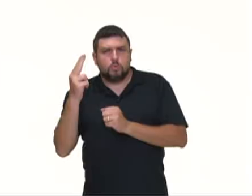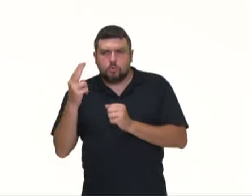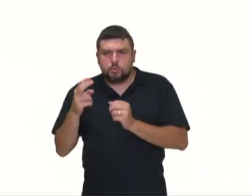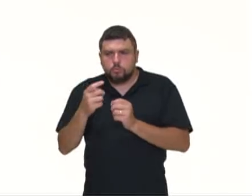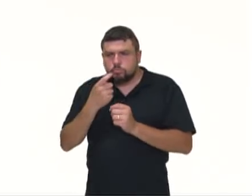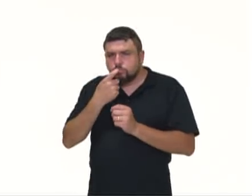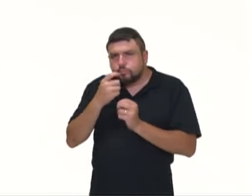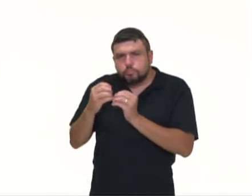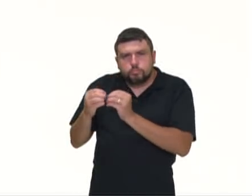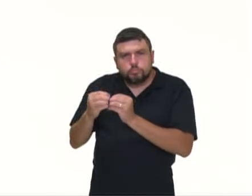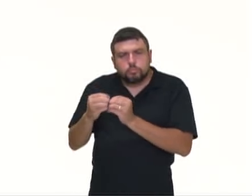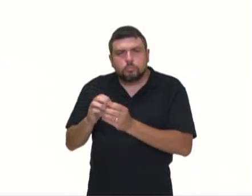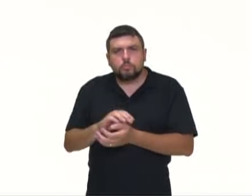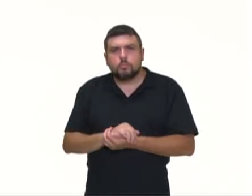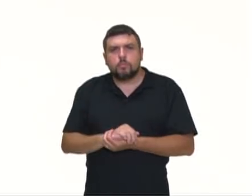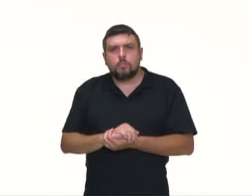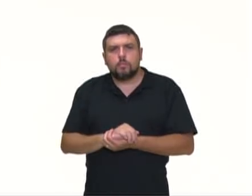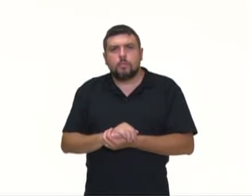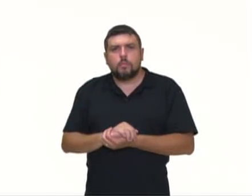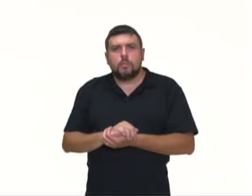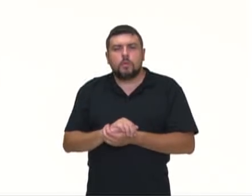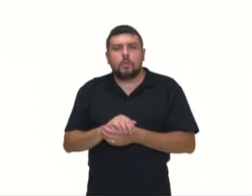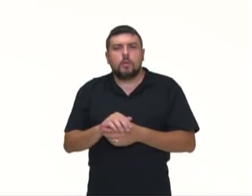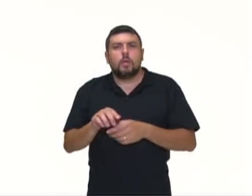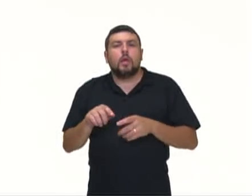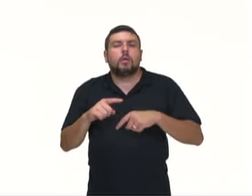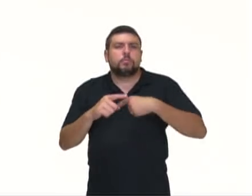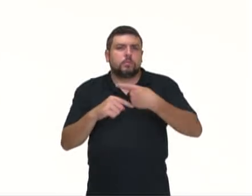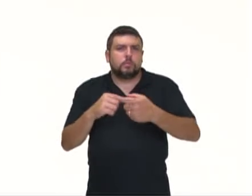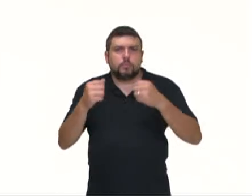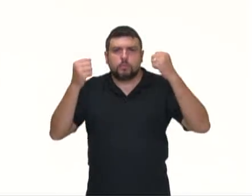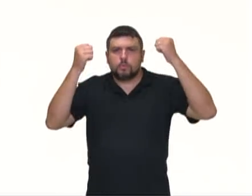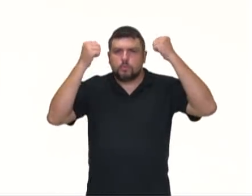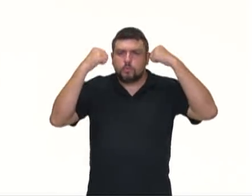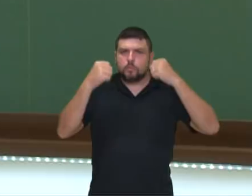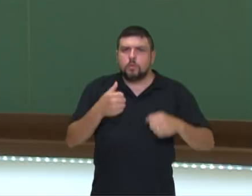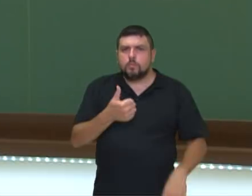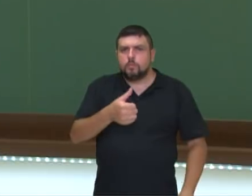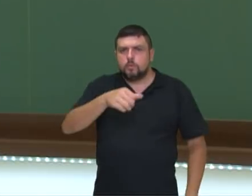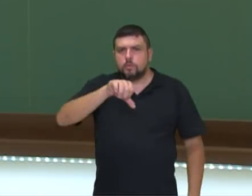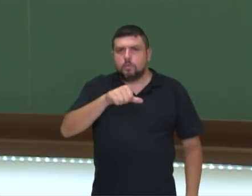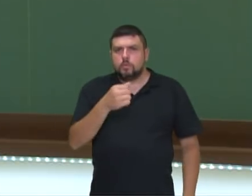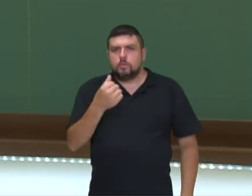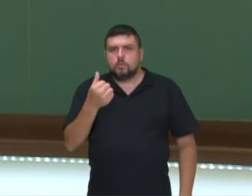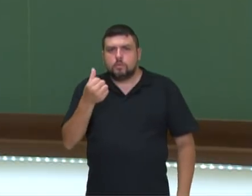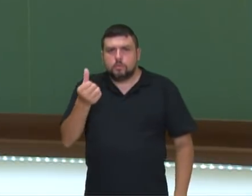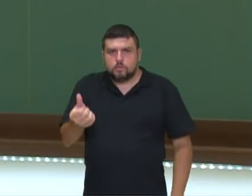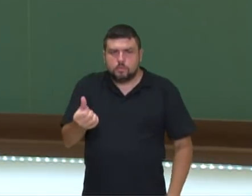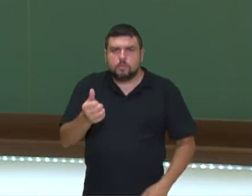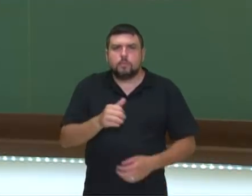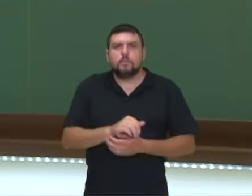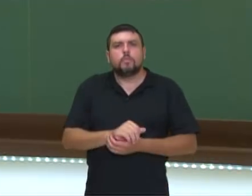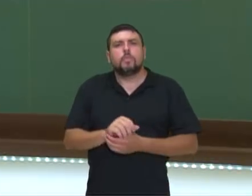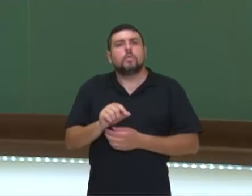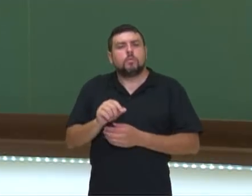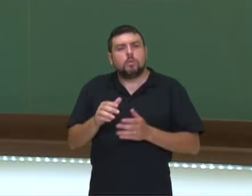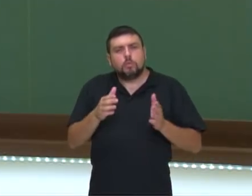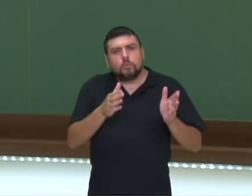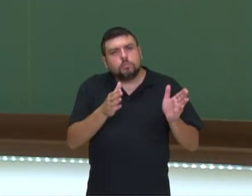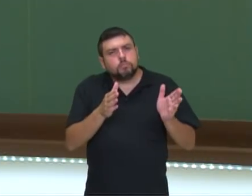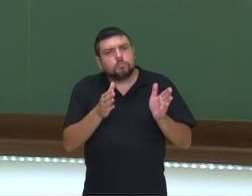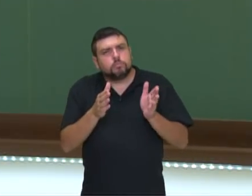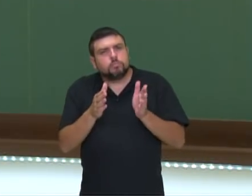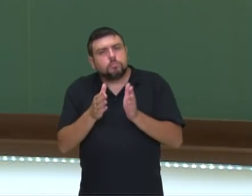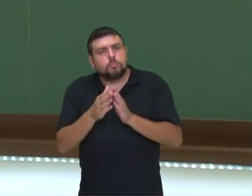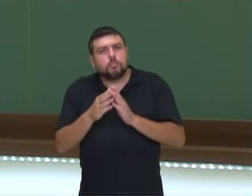vizinhos. E aí tem sim México, em 1916, 1917. Então esse foi o período que a gente tem